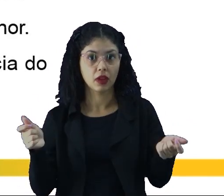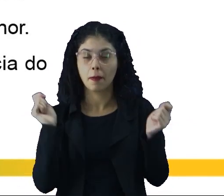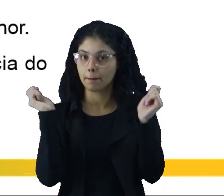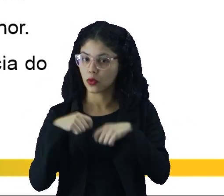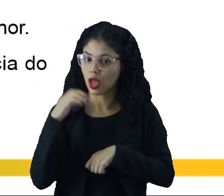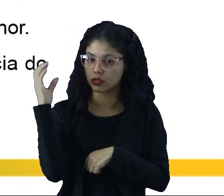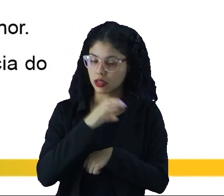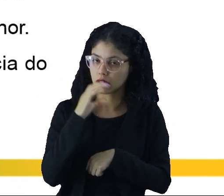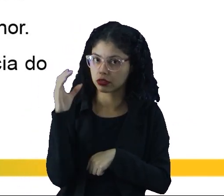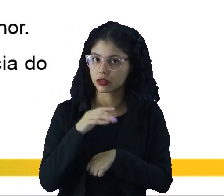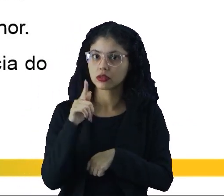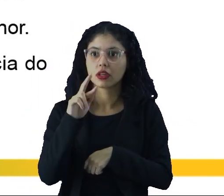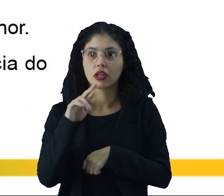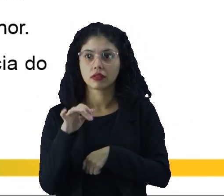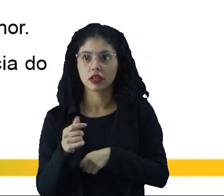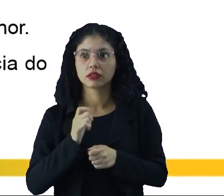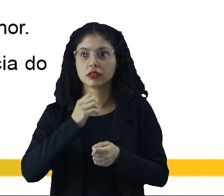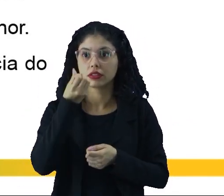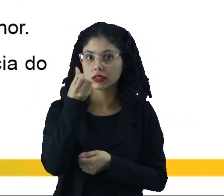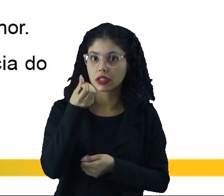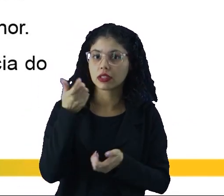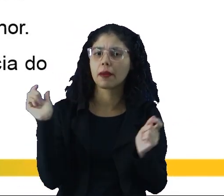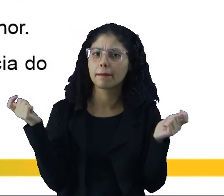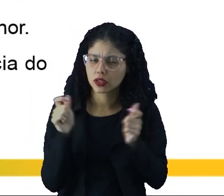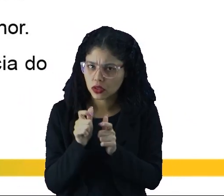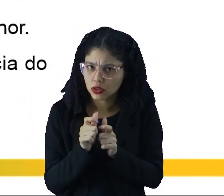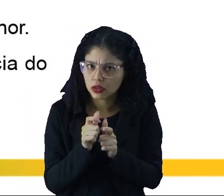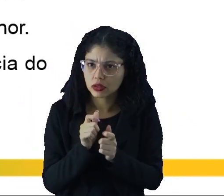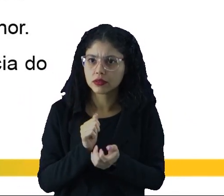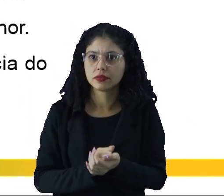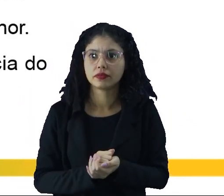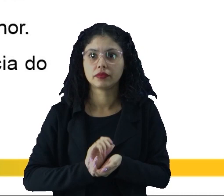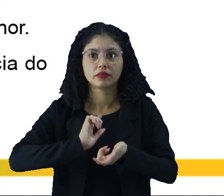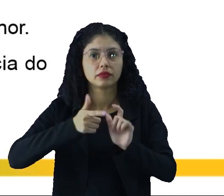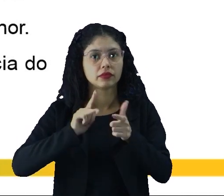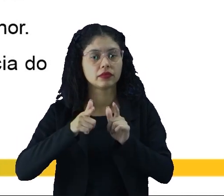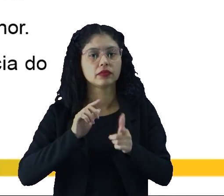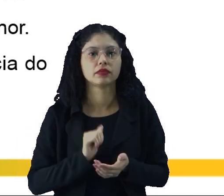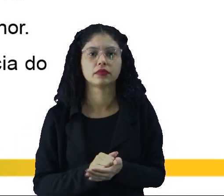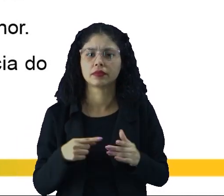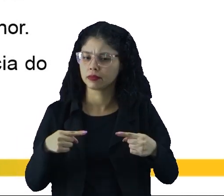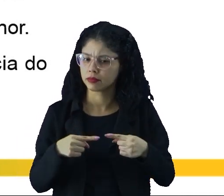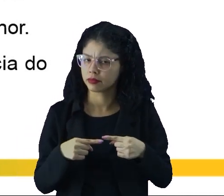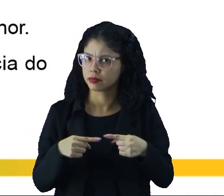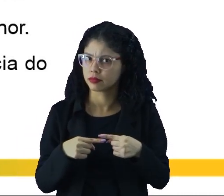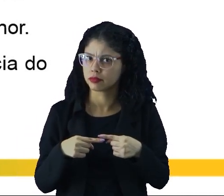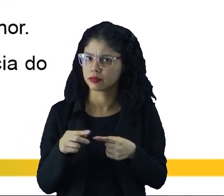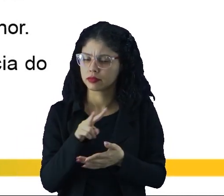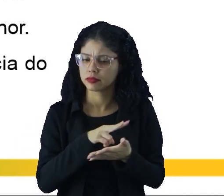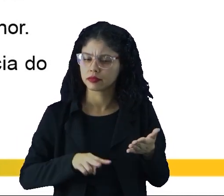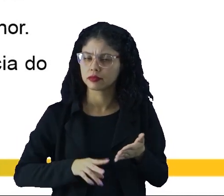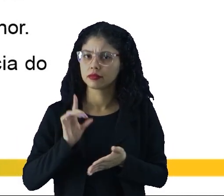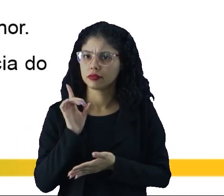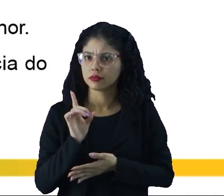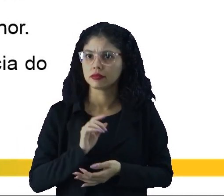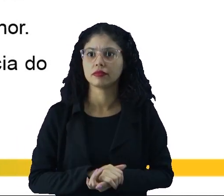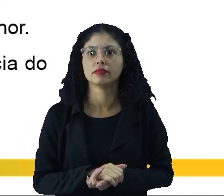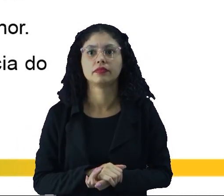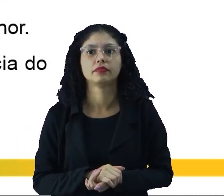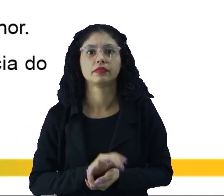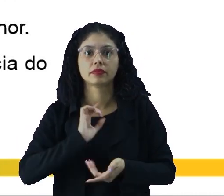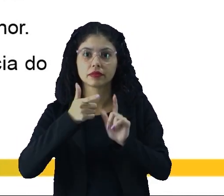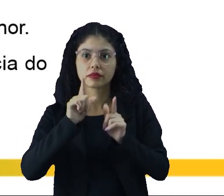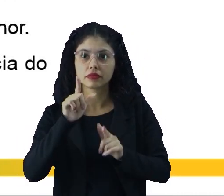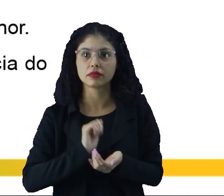pois a aceleração da gravidade é 6 vezes menor. É a alternativa que combinou lá com a leitura do texto, certo?